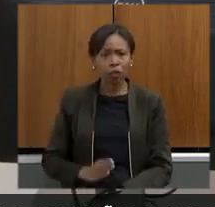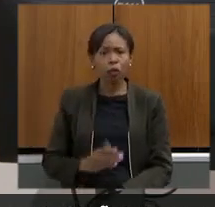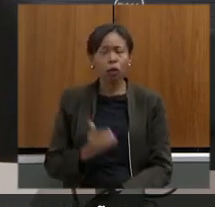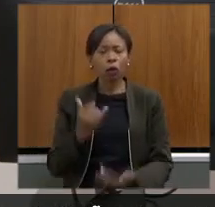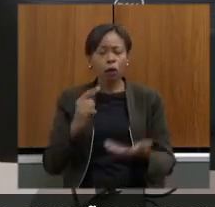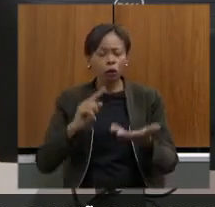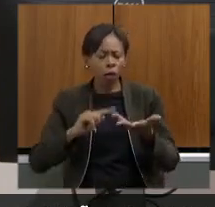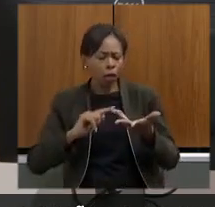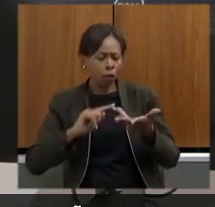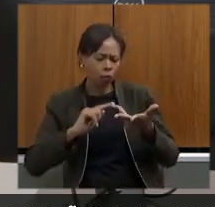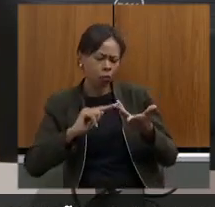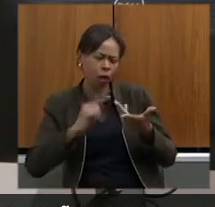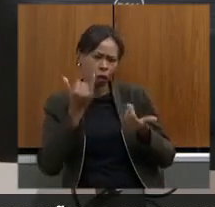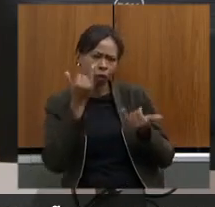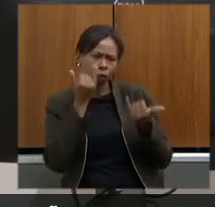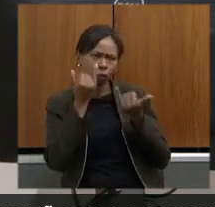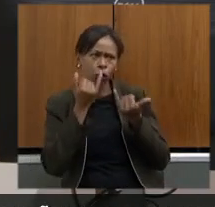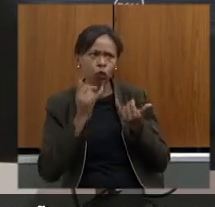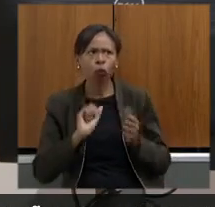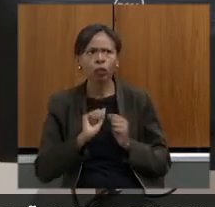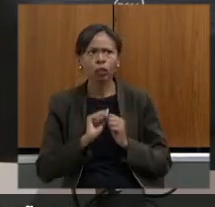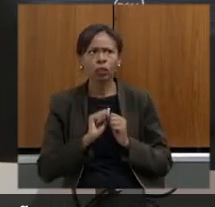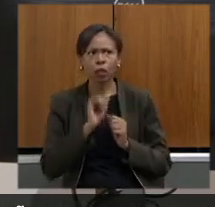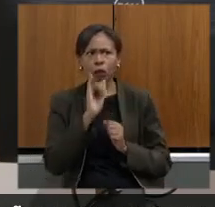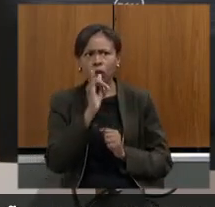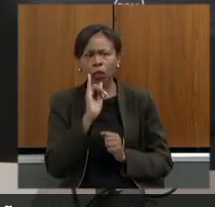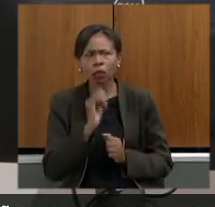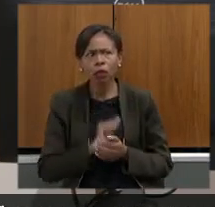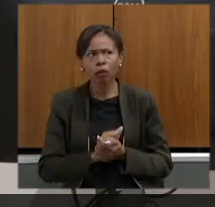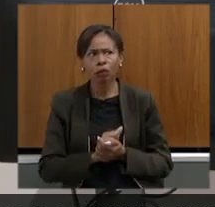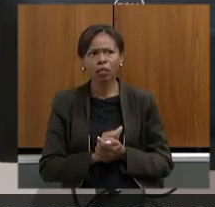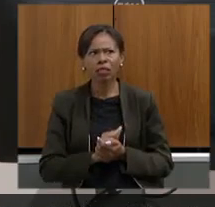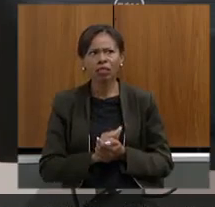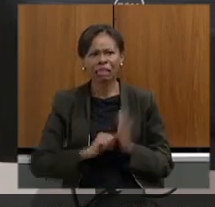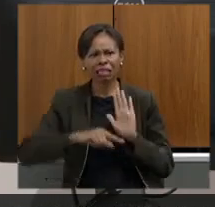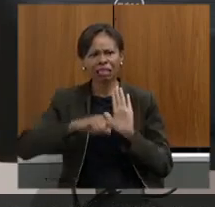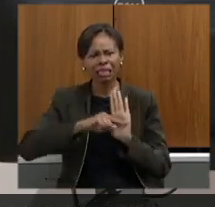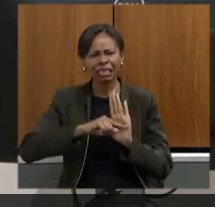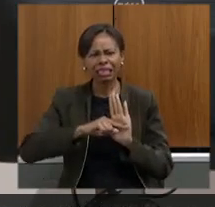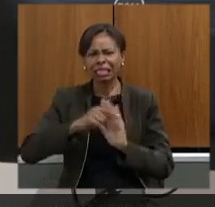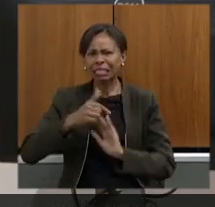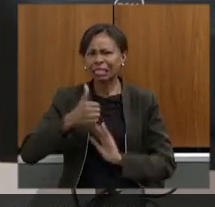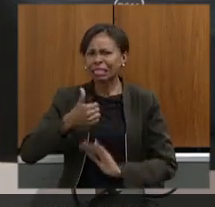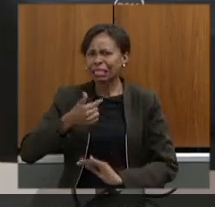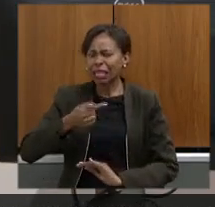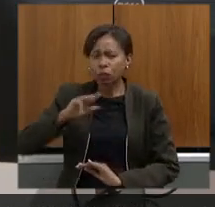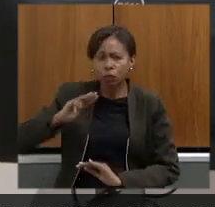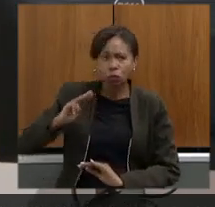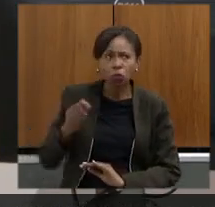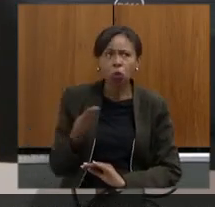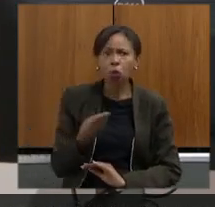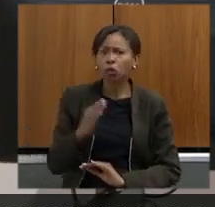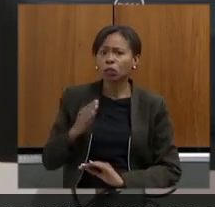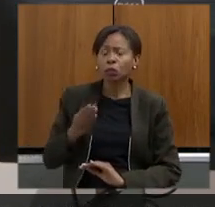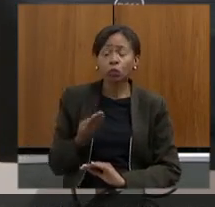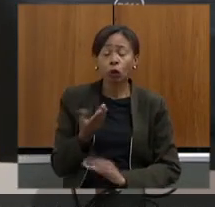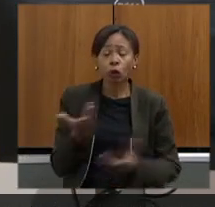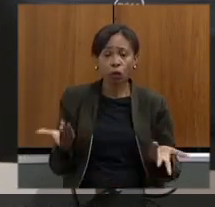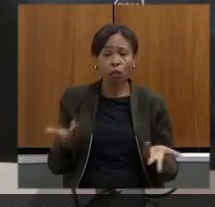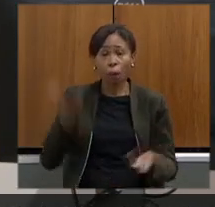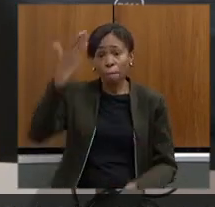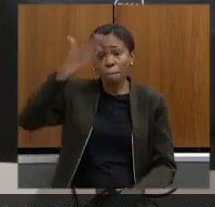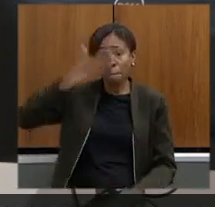narrativas de 10 de 7 bilhões são contestados pelo Banco Central do Brasil que prova que o